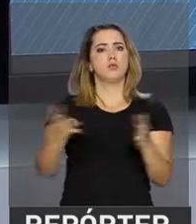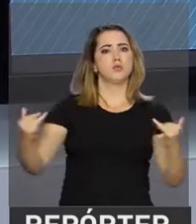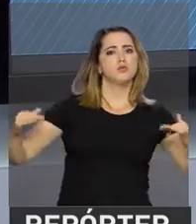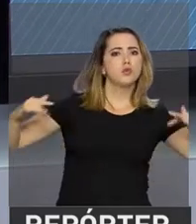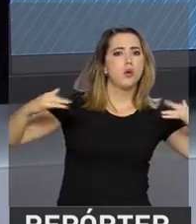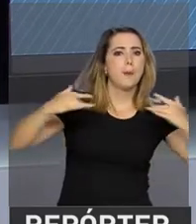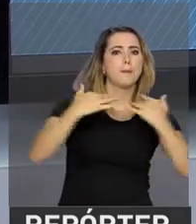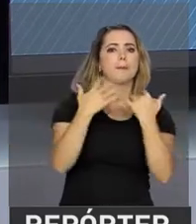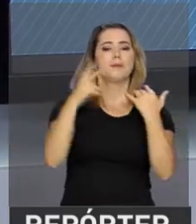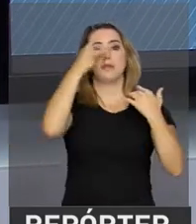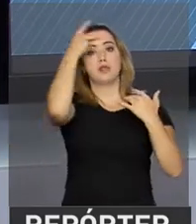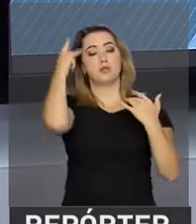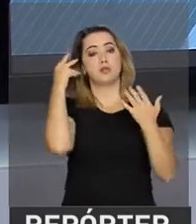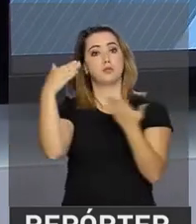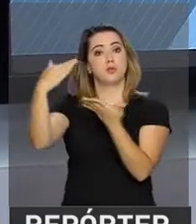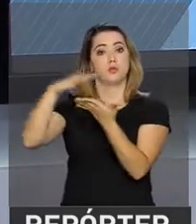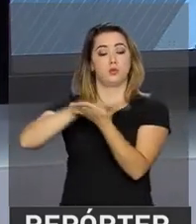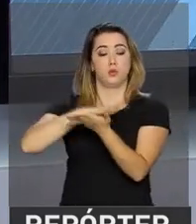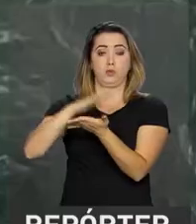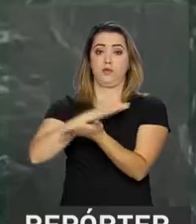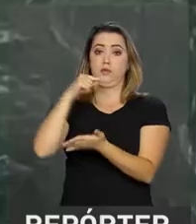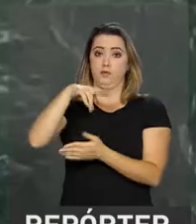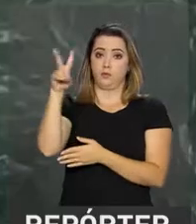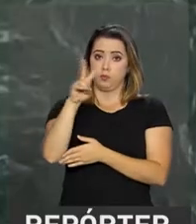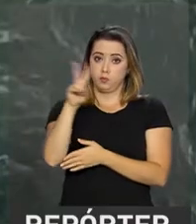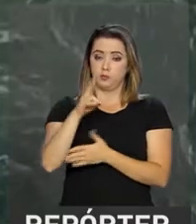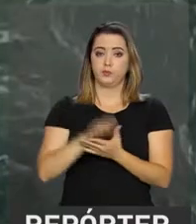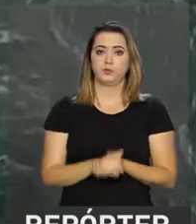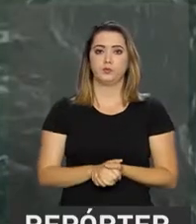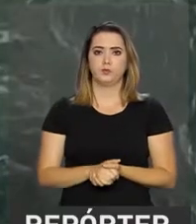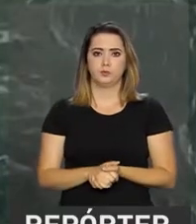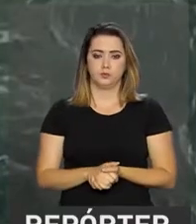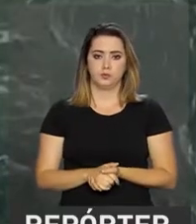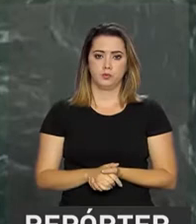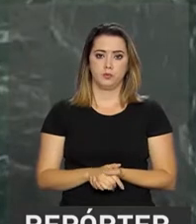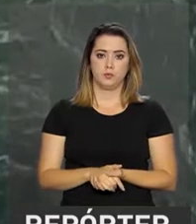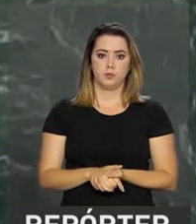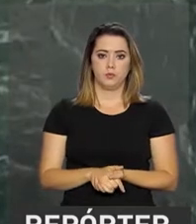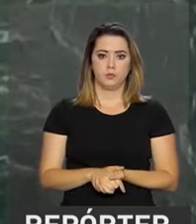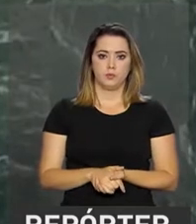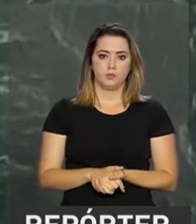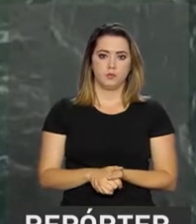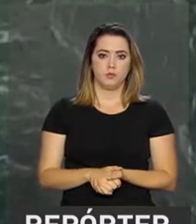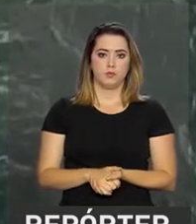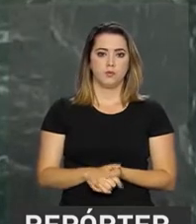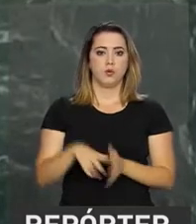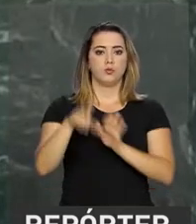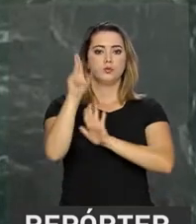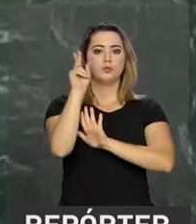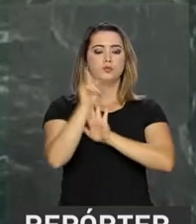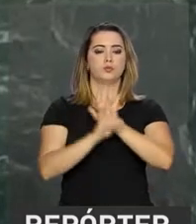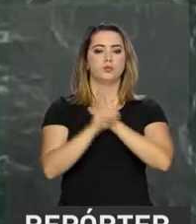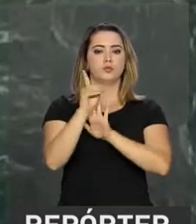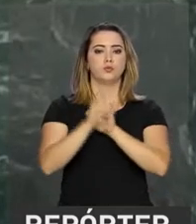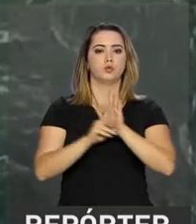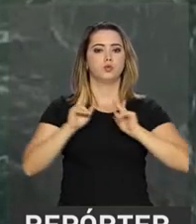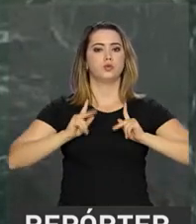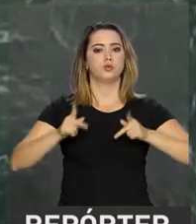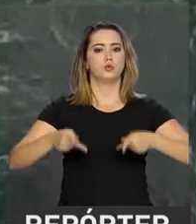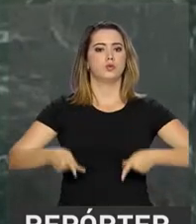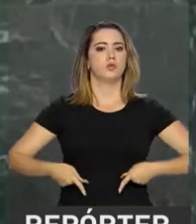e refugiados da Venezuela. A situação dos direitos humanos na